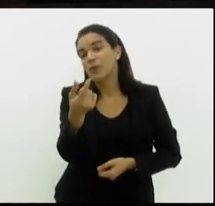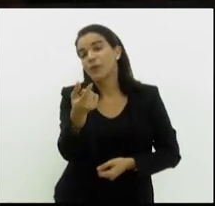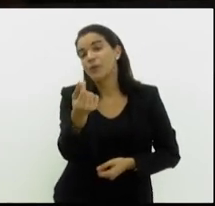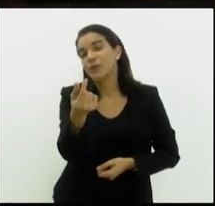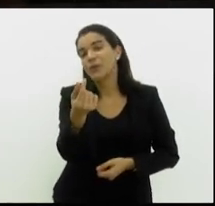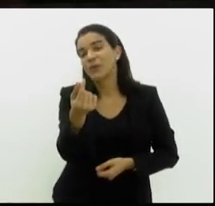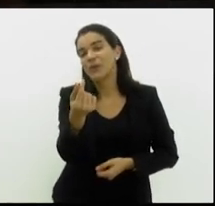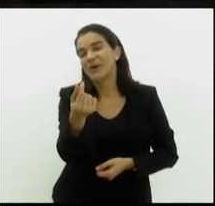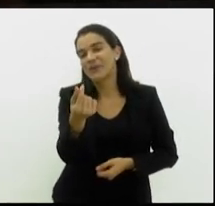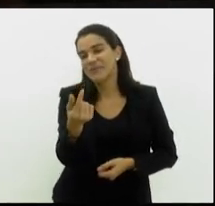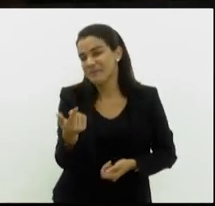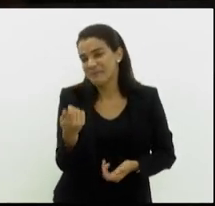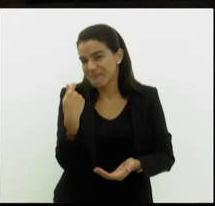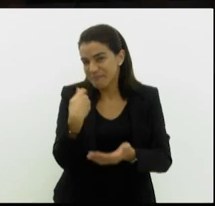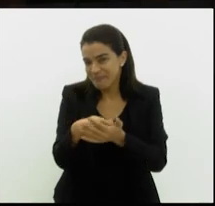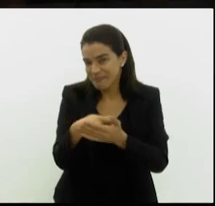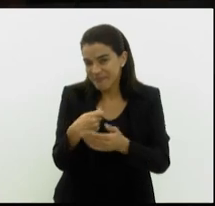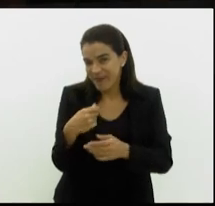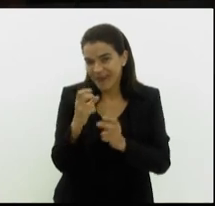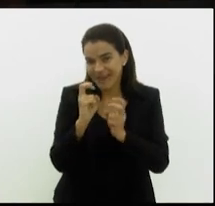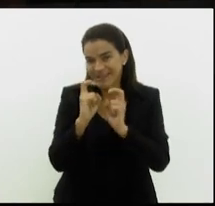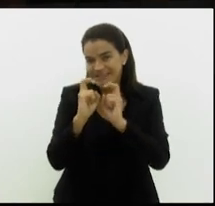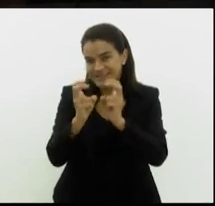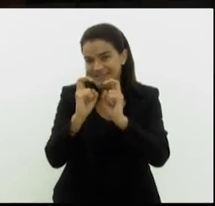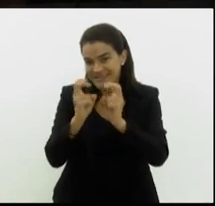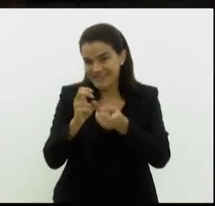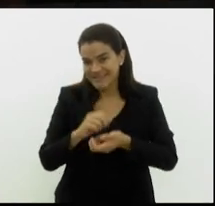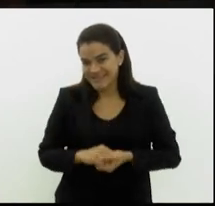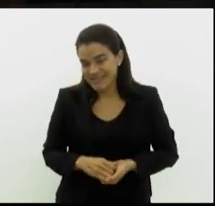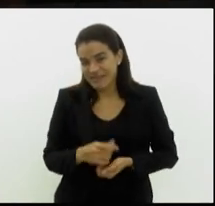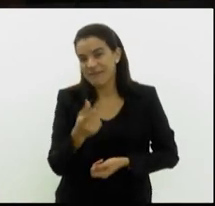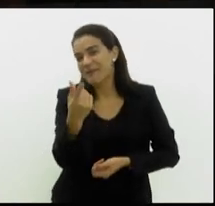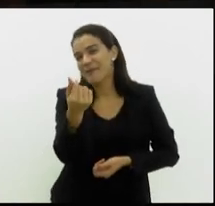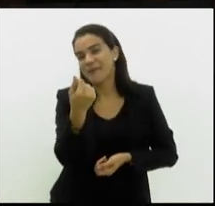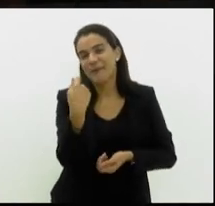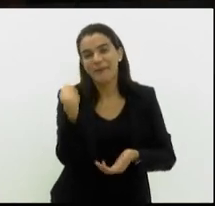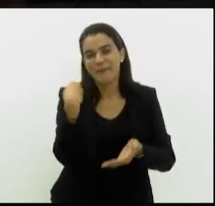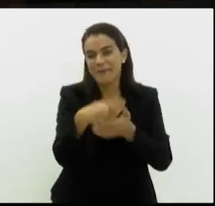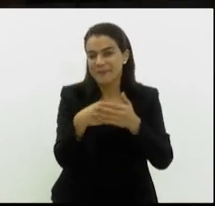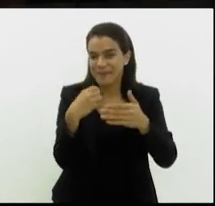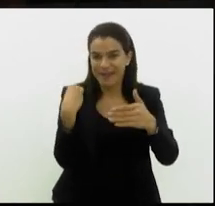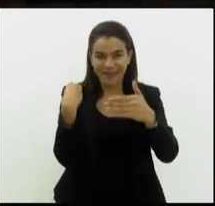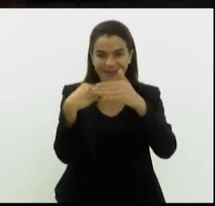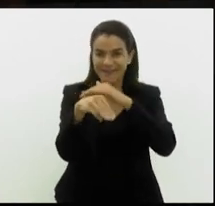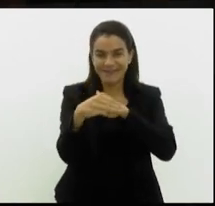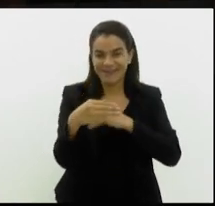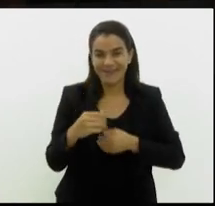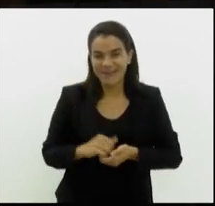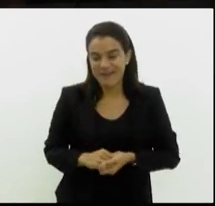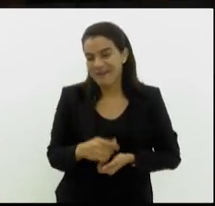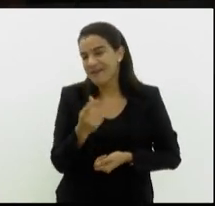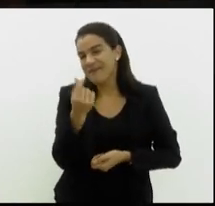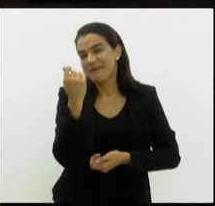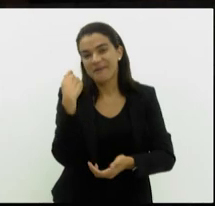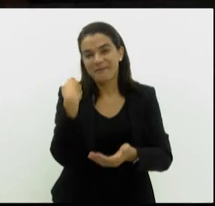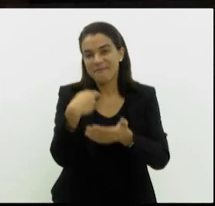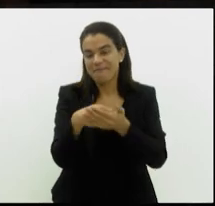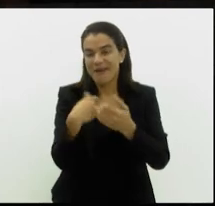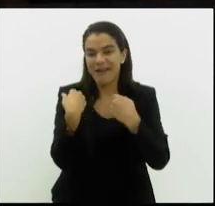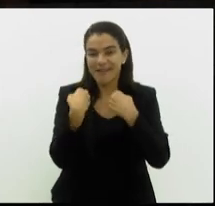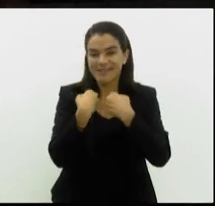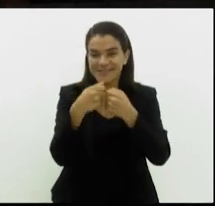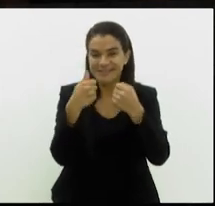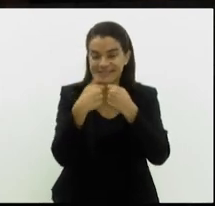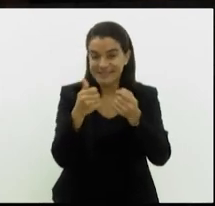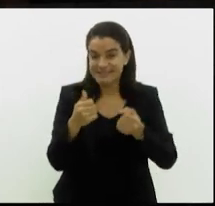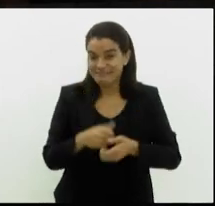Quando é que se paga de trem? Quando se paga de metrô? Quando se paga de ônibus?